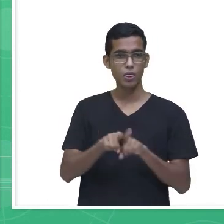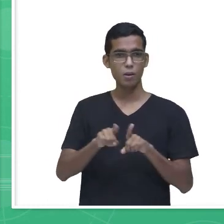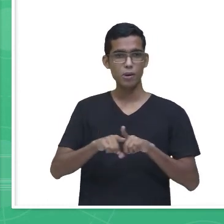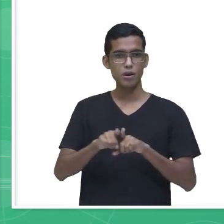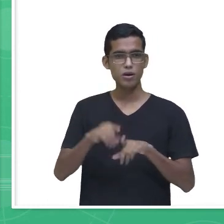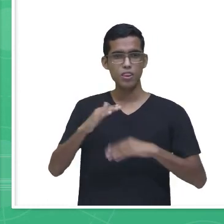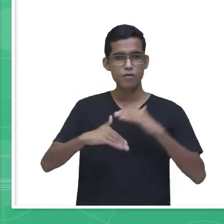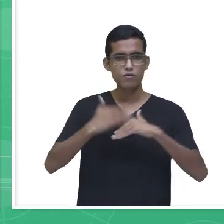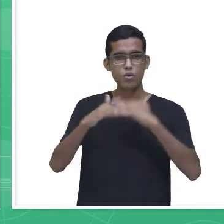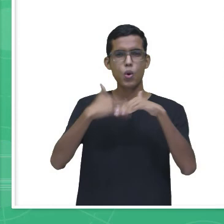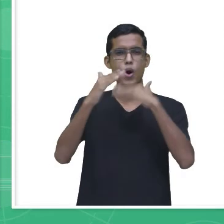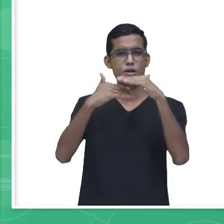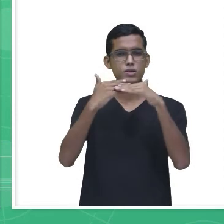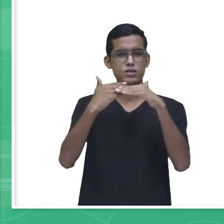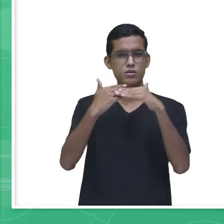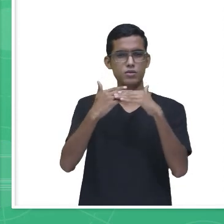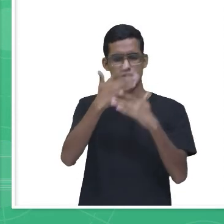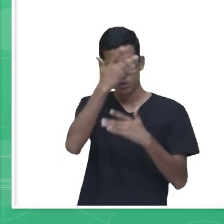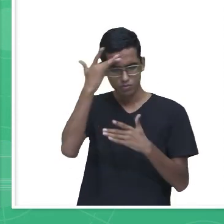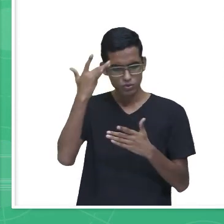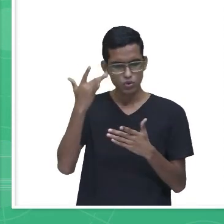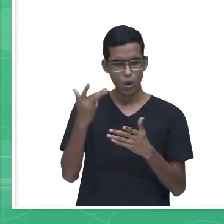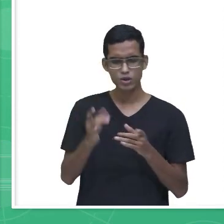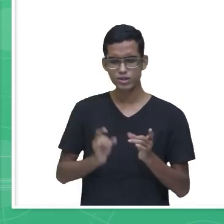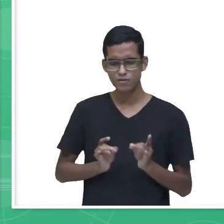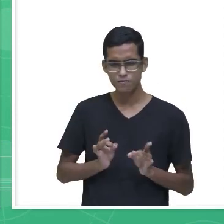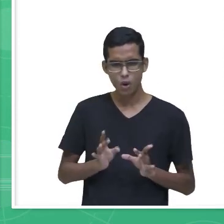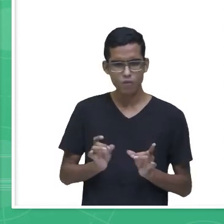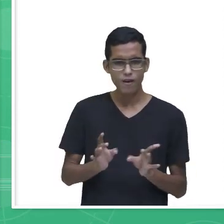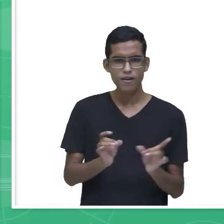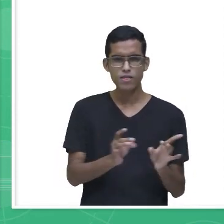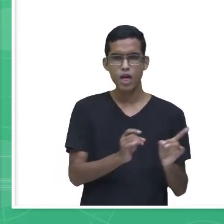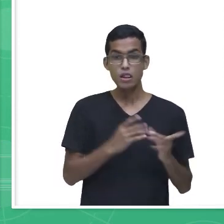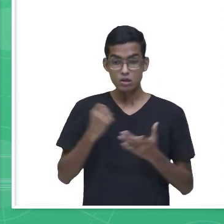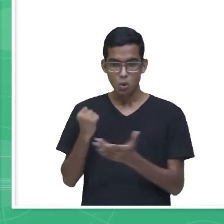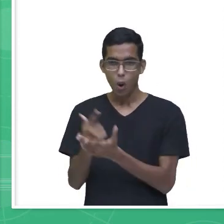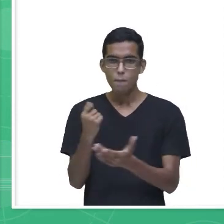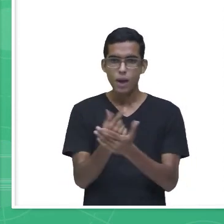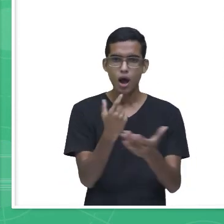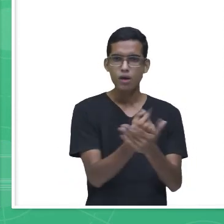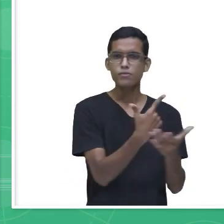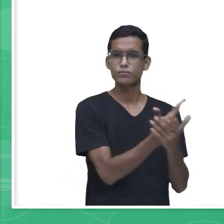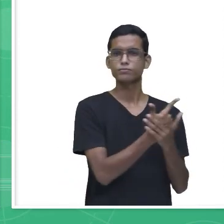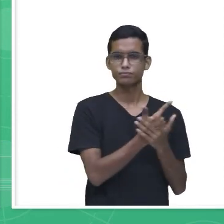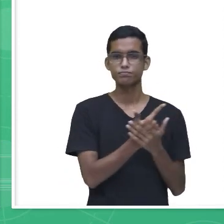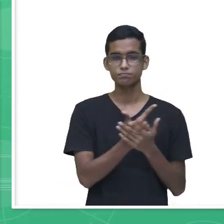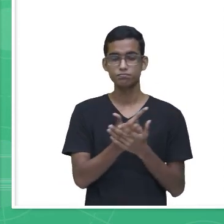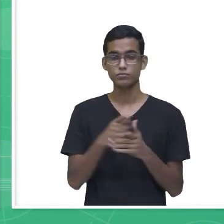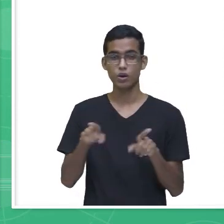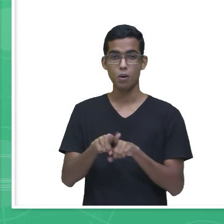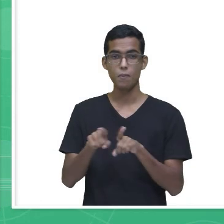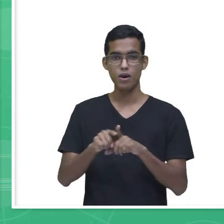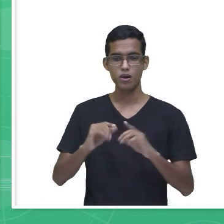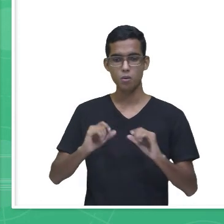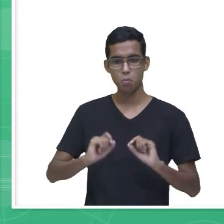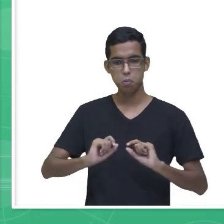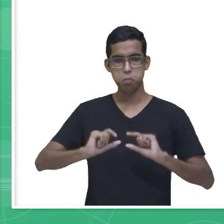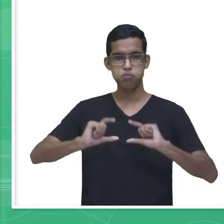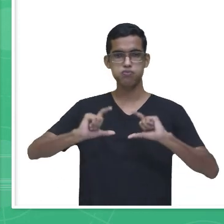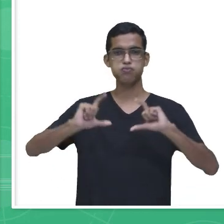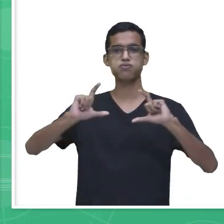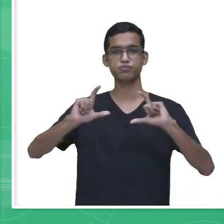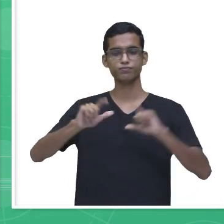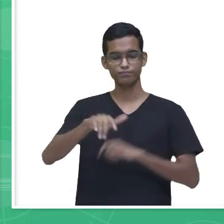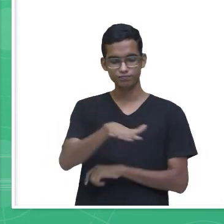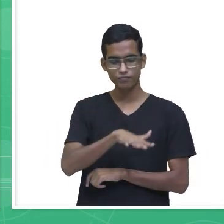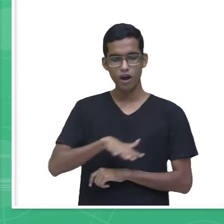população comprando os produtos da indústria, então também vai haver um maior emprego no setor terciário, que há setor das vendas principalmente. Então,